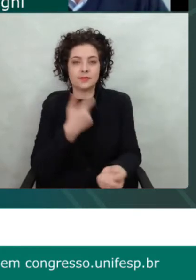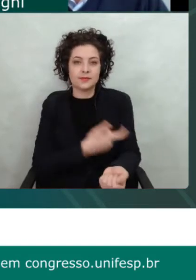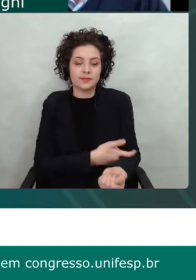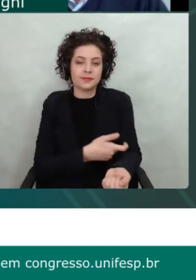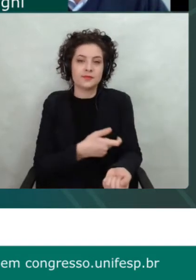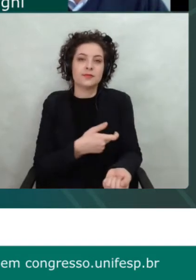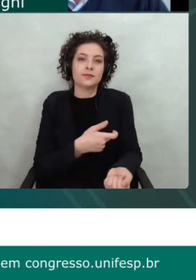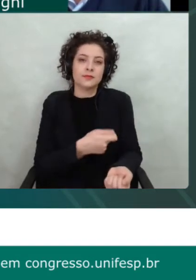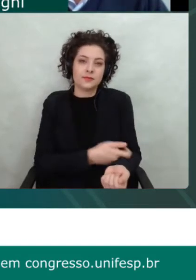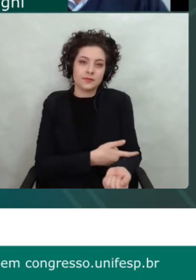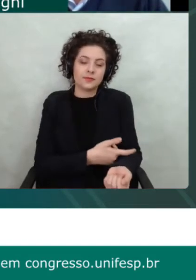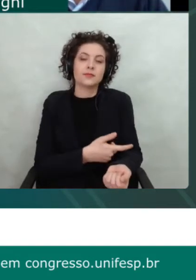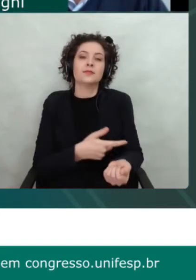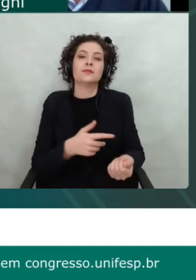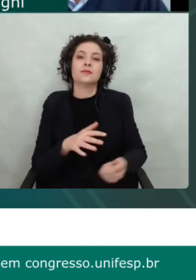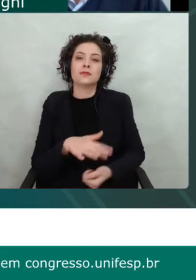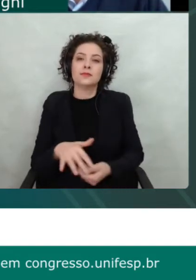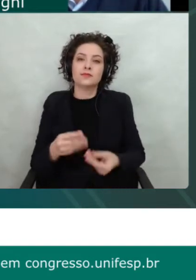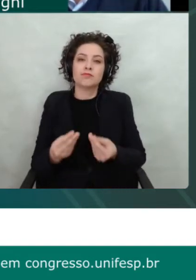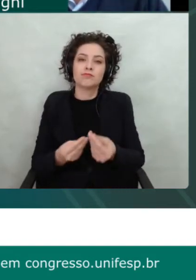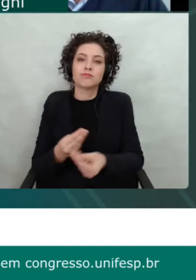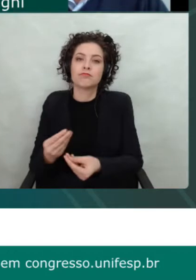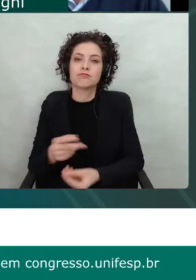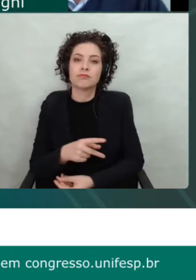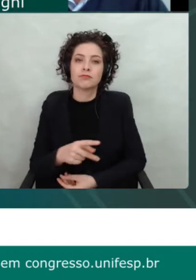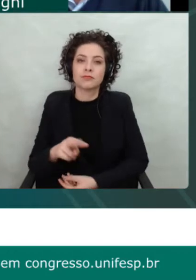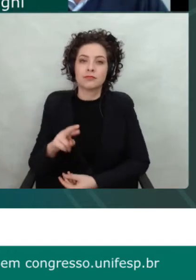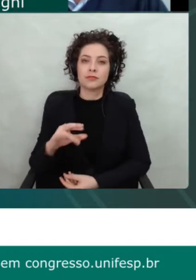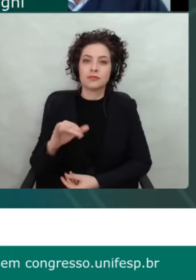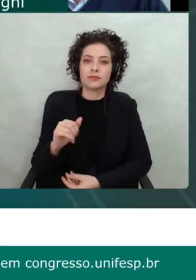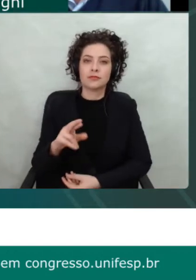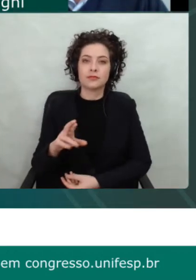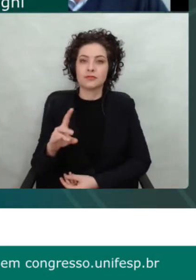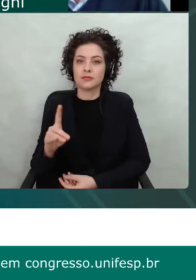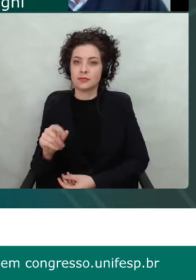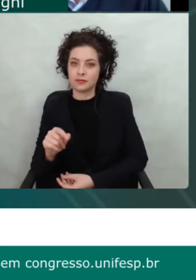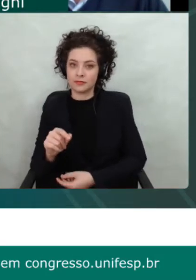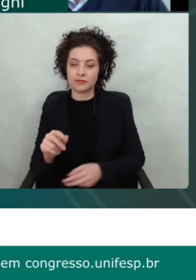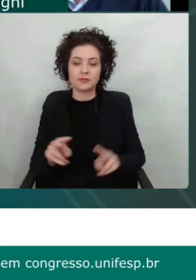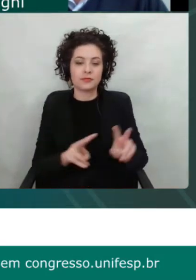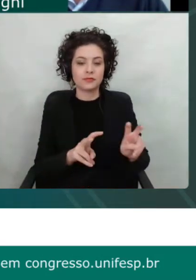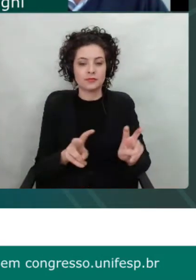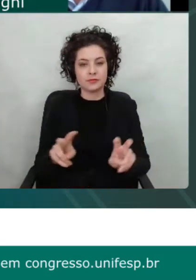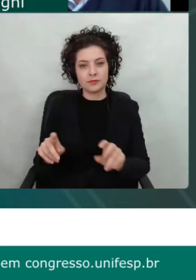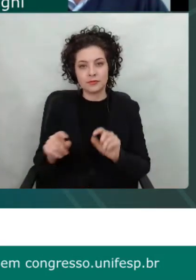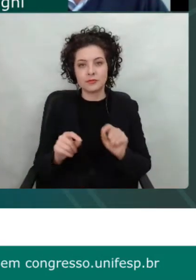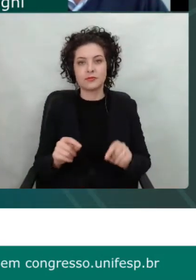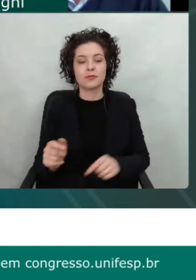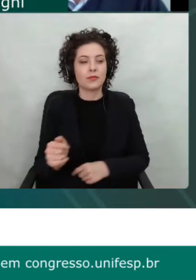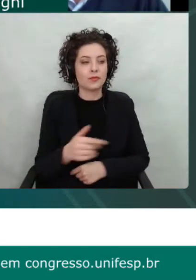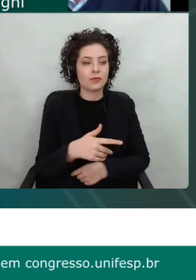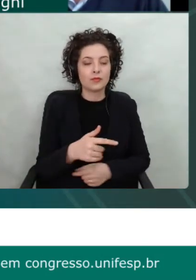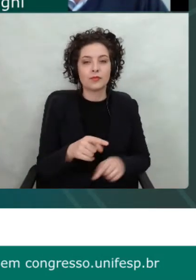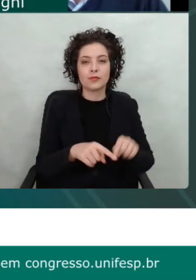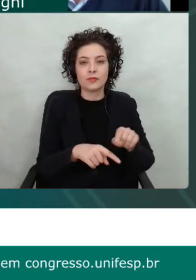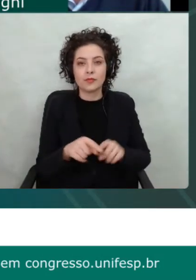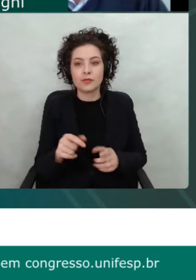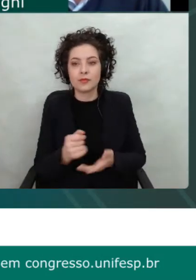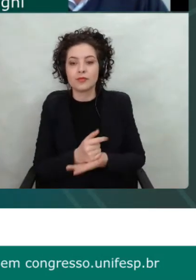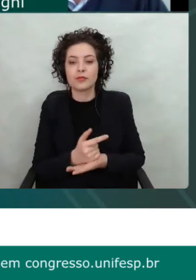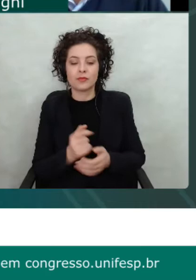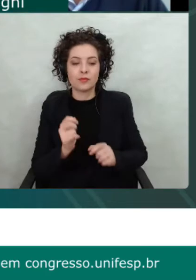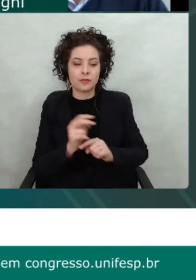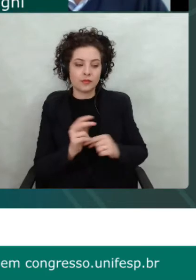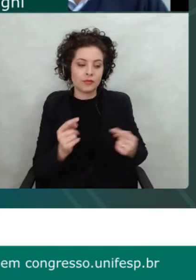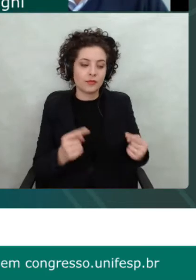desse caminho. O professor Ricardo Dias falará sobre os novos antivirais. O professor Roberto Paulo